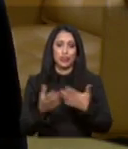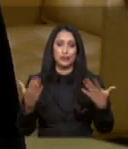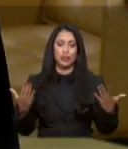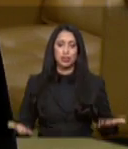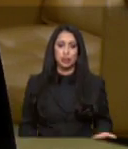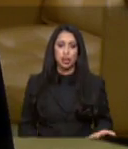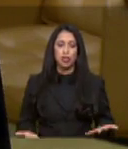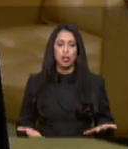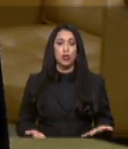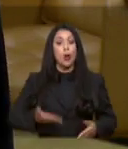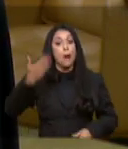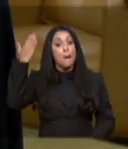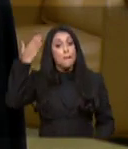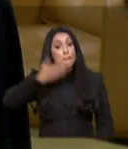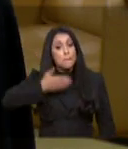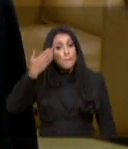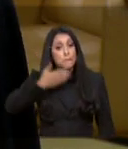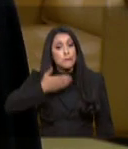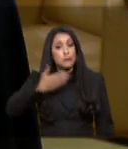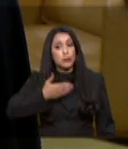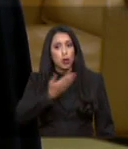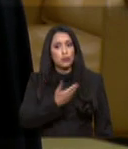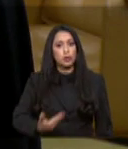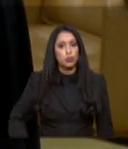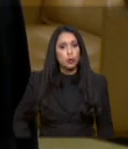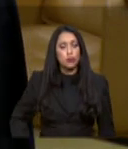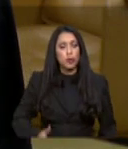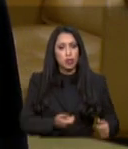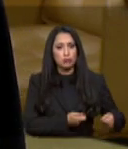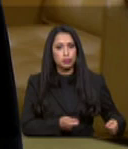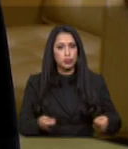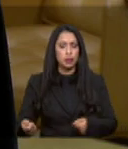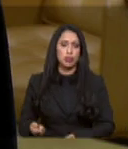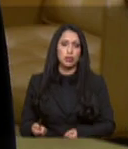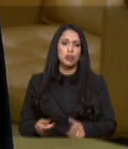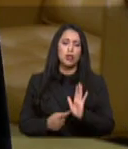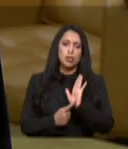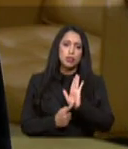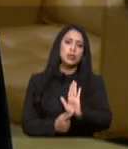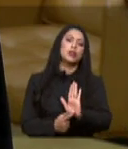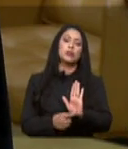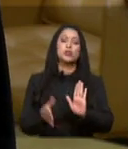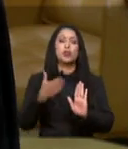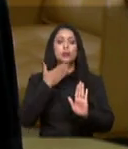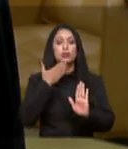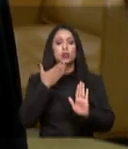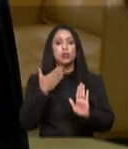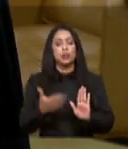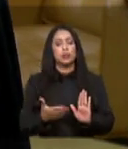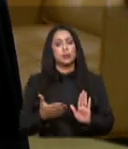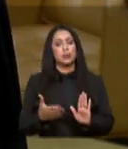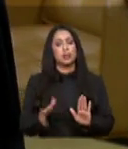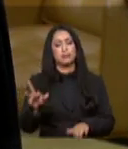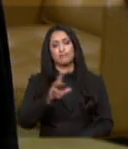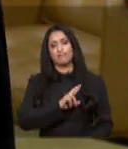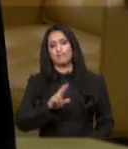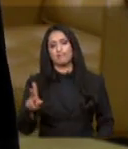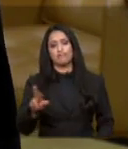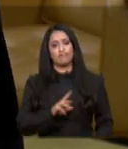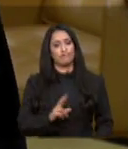diante da efetiva e comprovada atuação do Governo Federal, ministro André Mendonça, aqui demonstrados, os pedidos devem